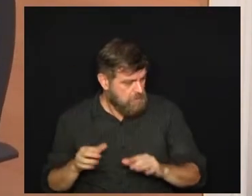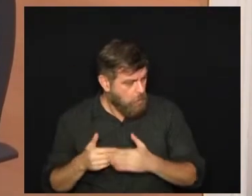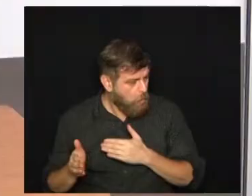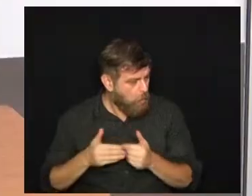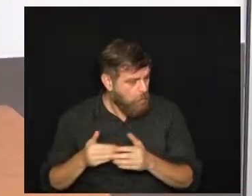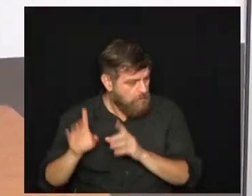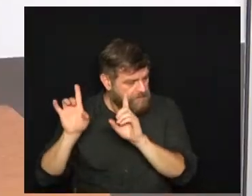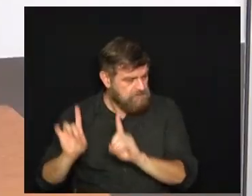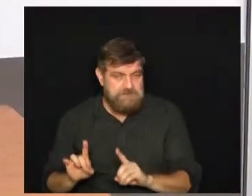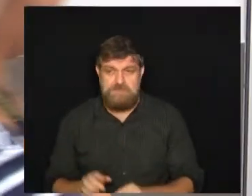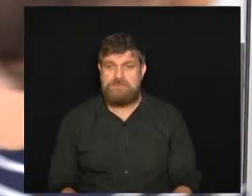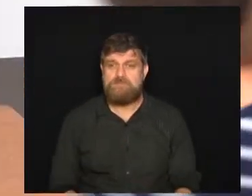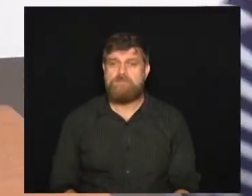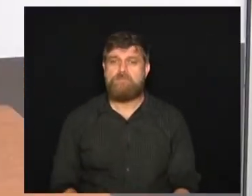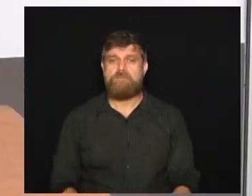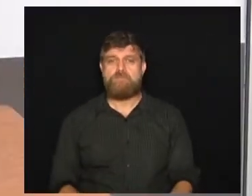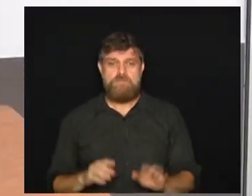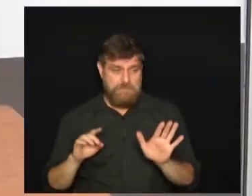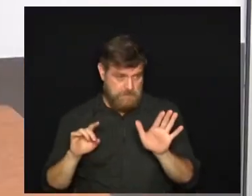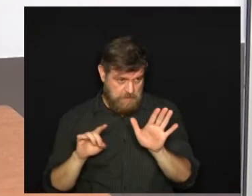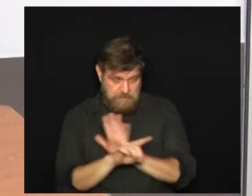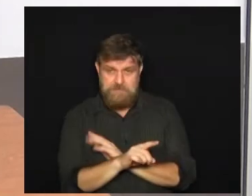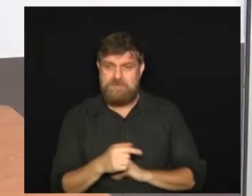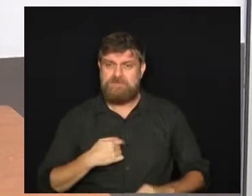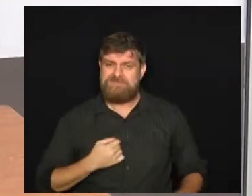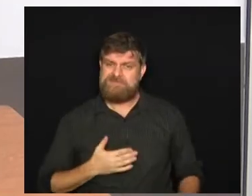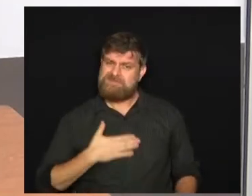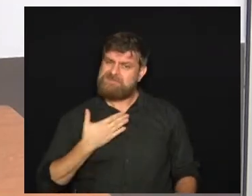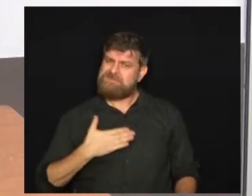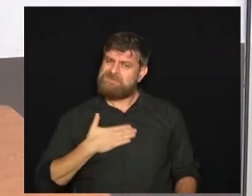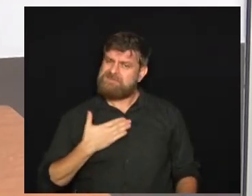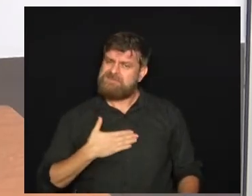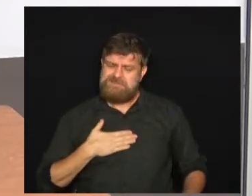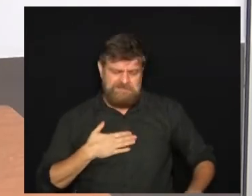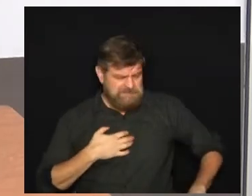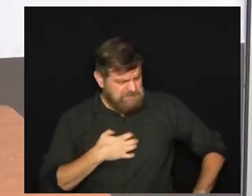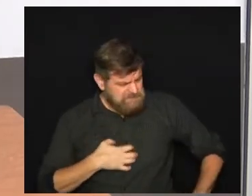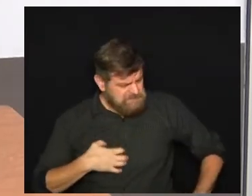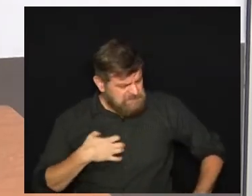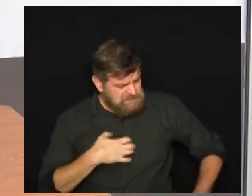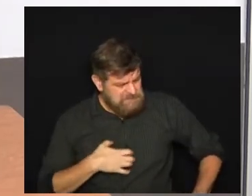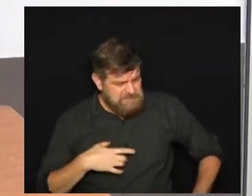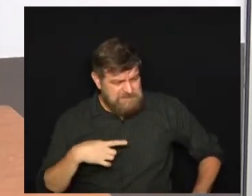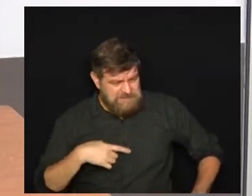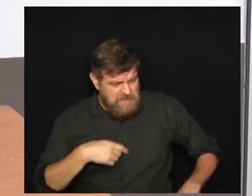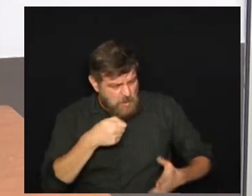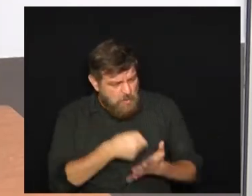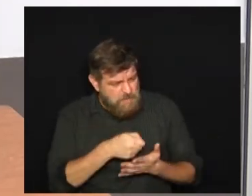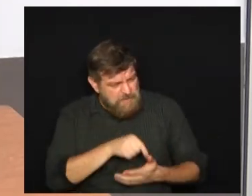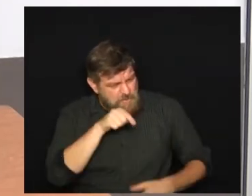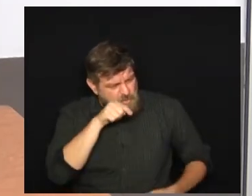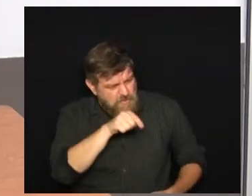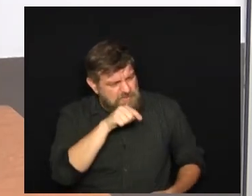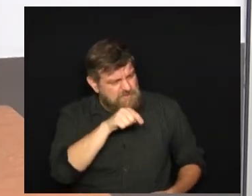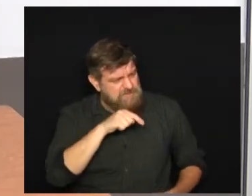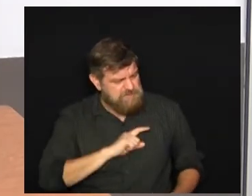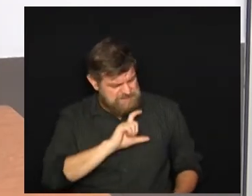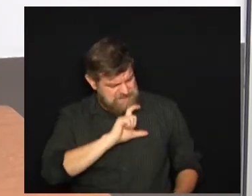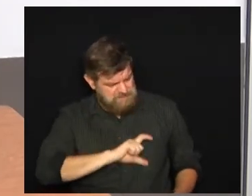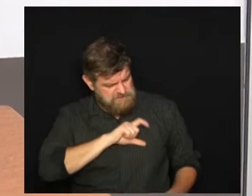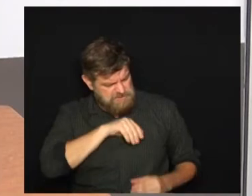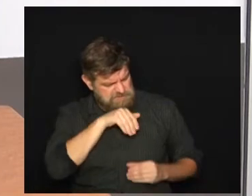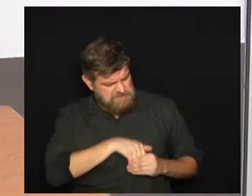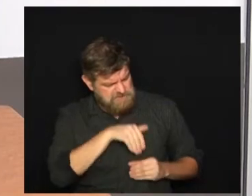Em relação ao primeiro questionamento, me causa até estranheza ter alguém pedido para o senhor ou para as pessoas título de